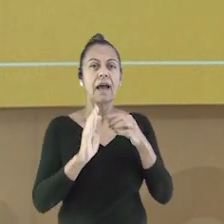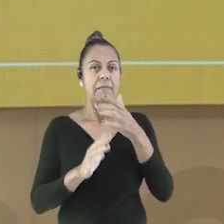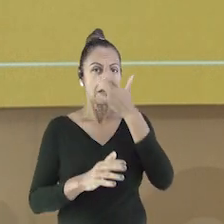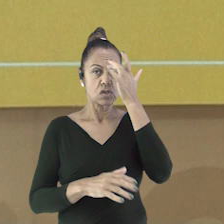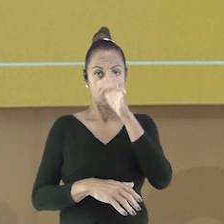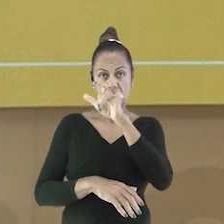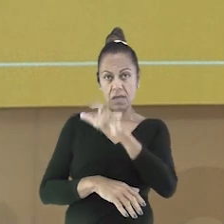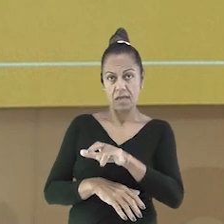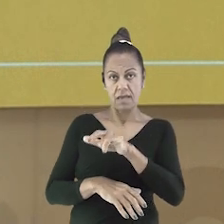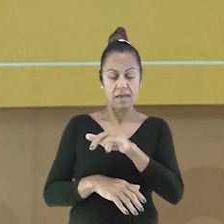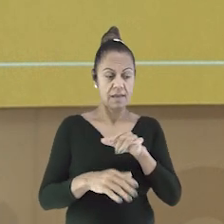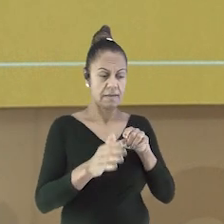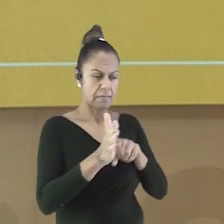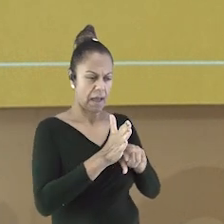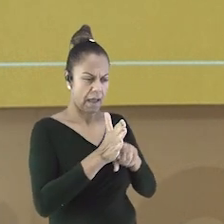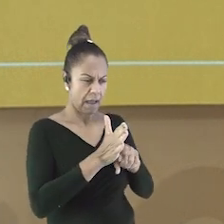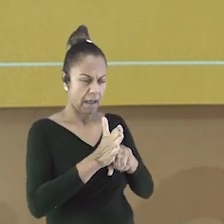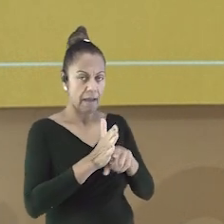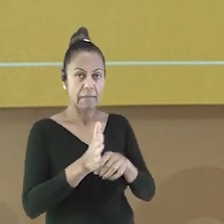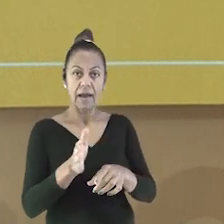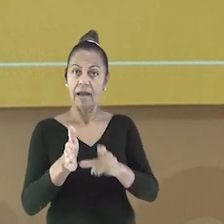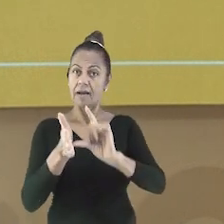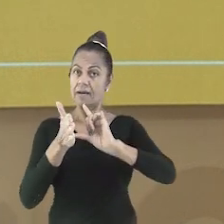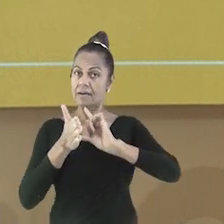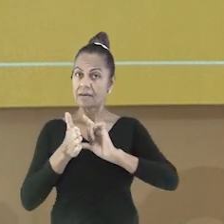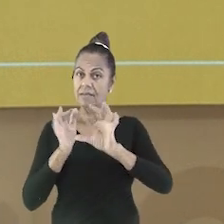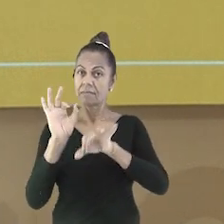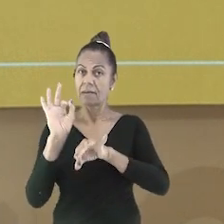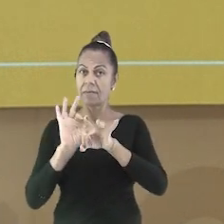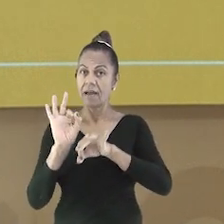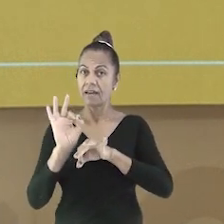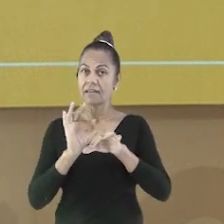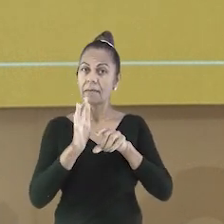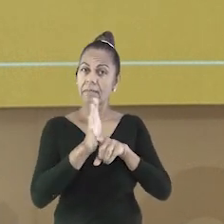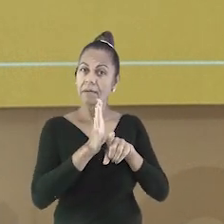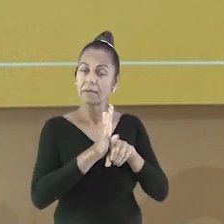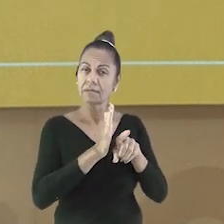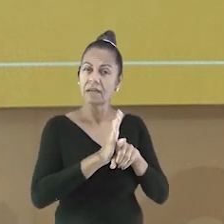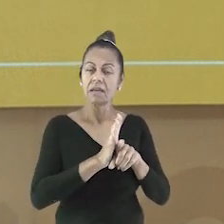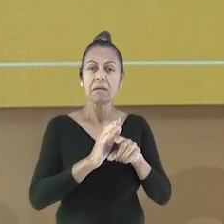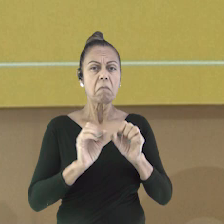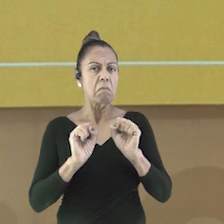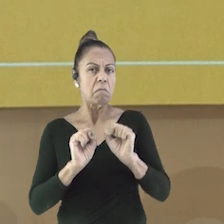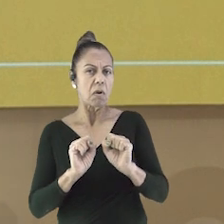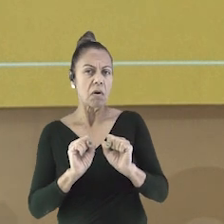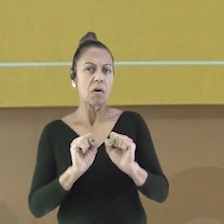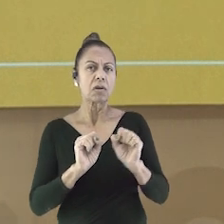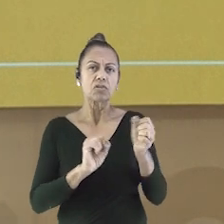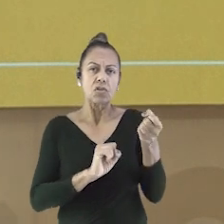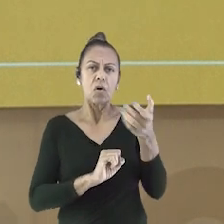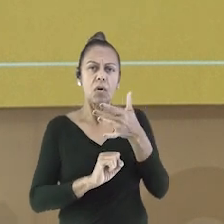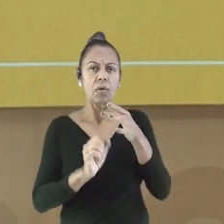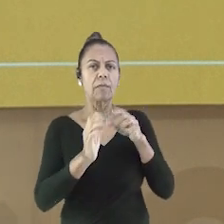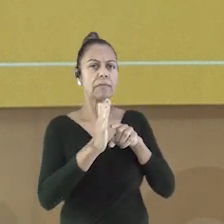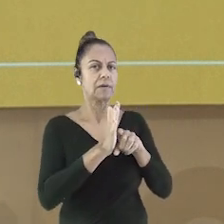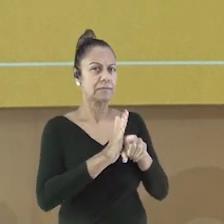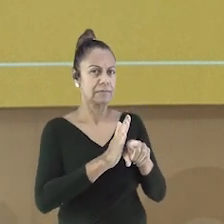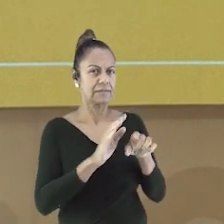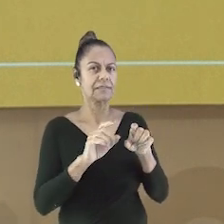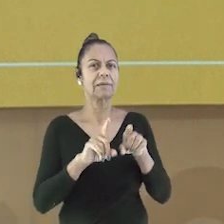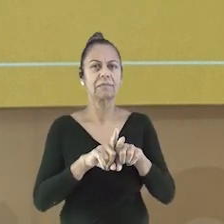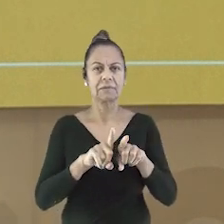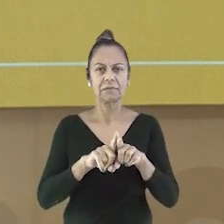entrevista. Temos também o roteiro, que seriam as perguntas do entrevistador que são previamente